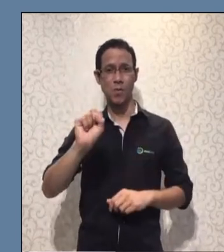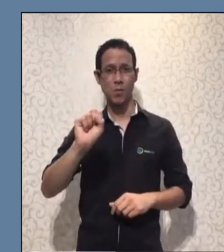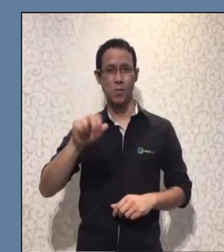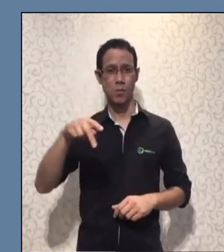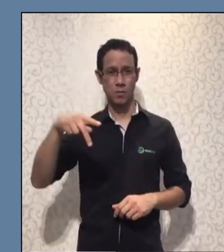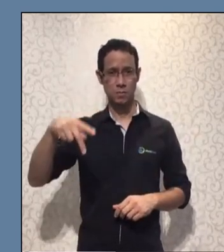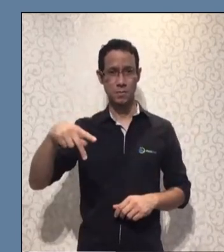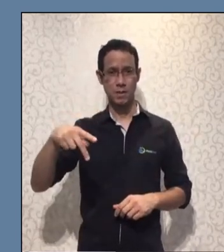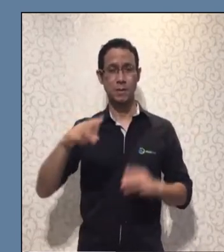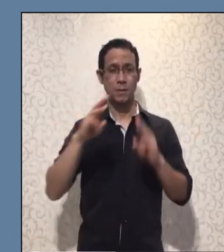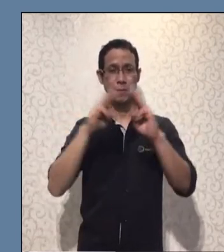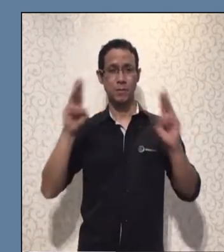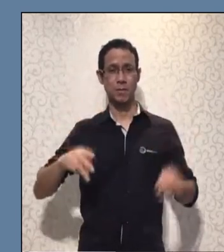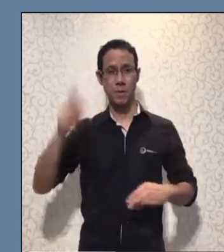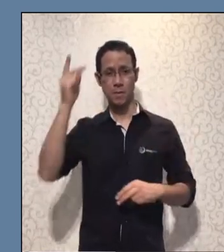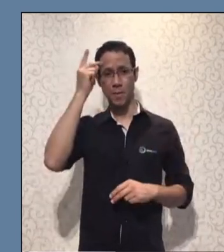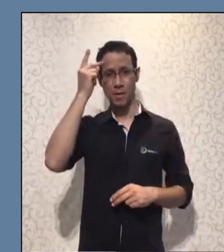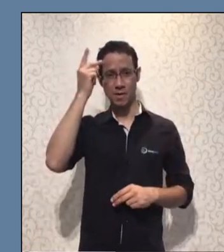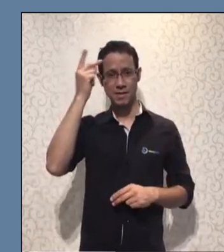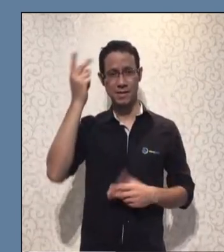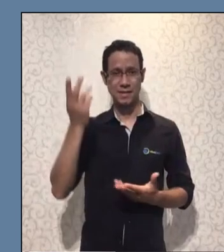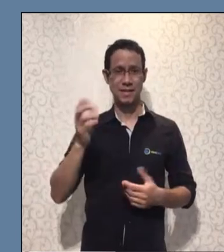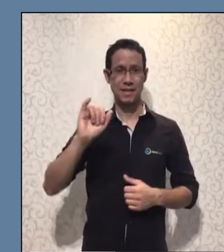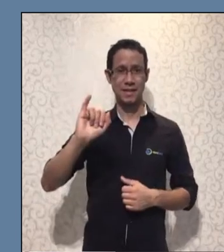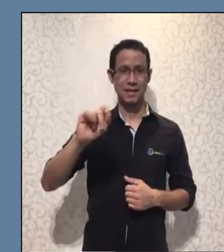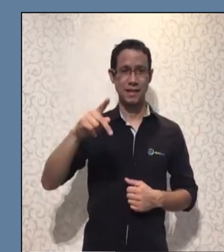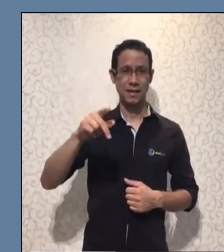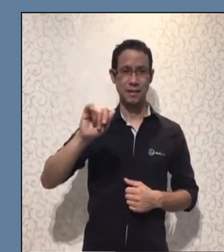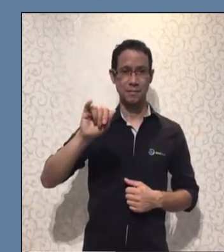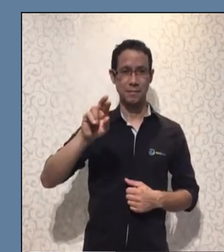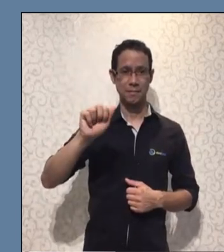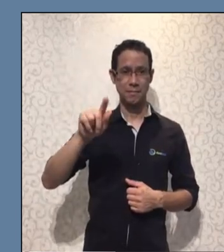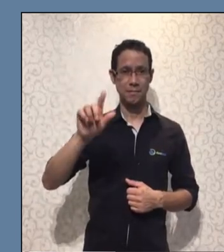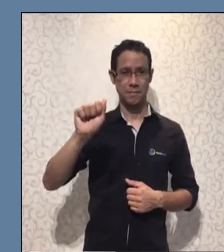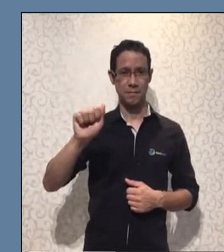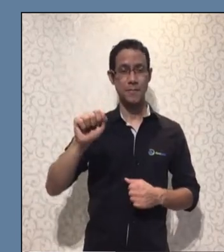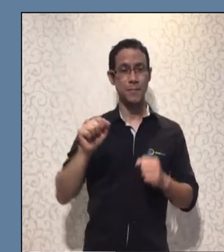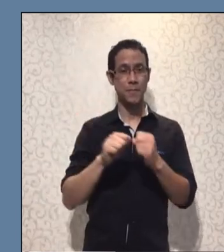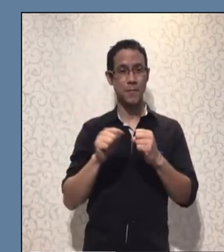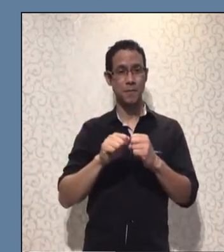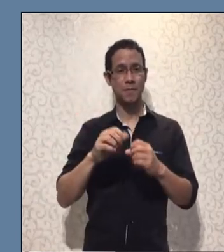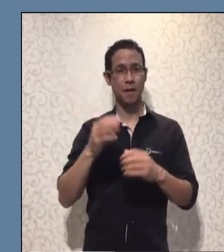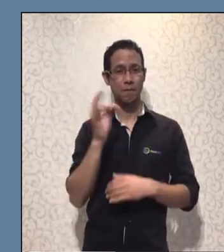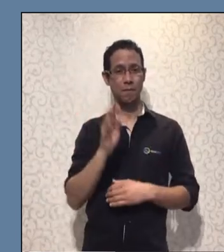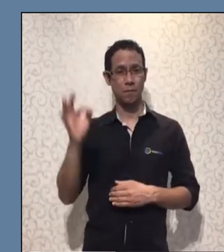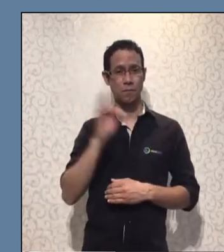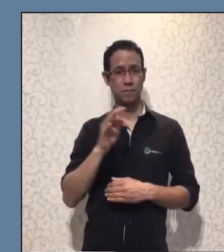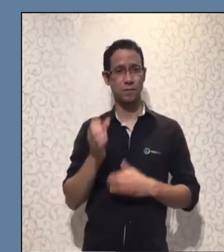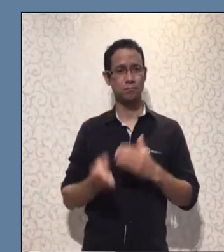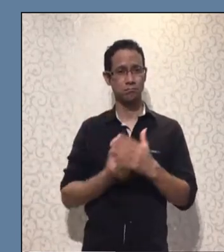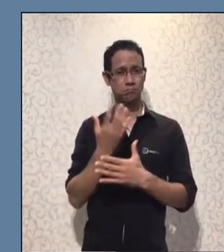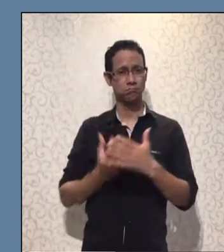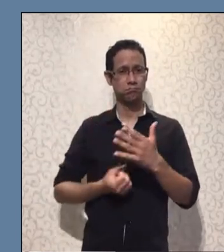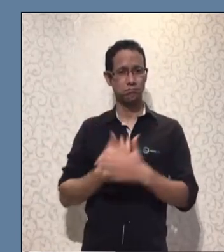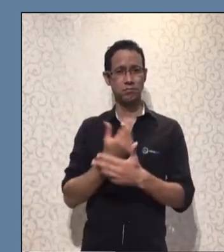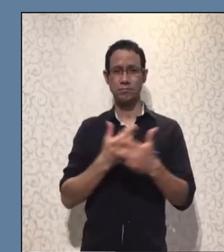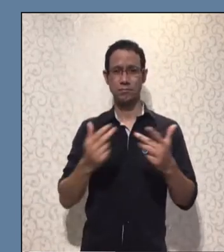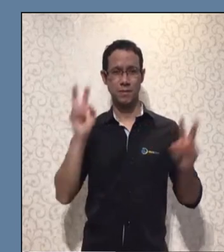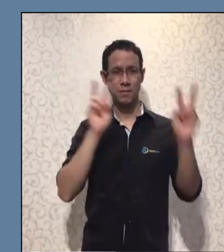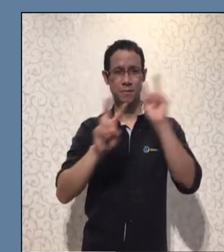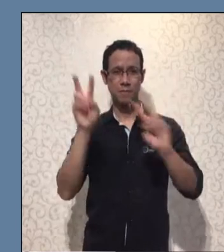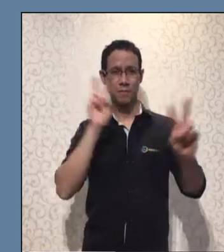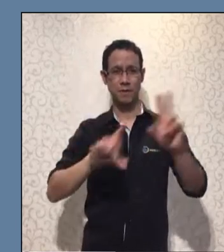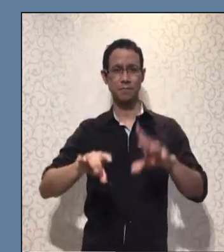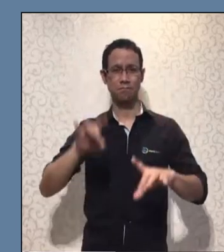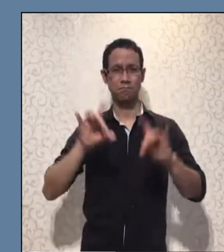mais conhecido como Museu do Ipiranga. Sua produção acadêmica resulta da pesquisa e curadoria de acervos visuais. Foi diretora